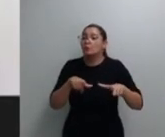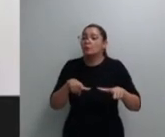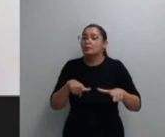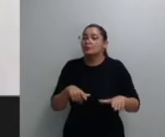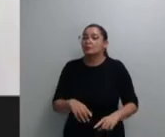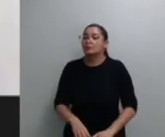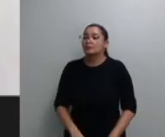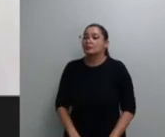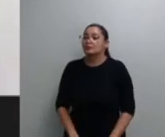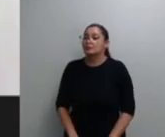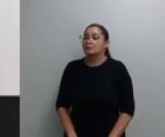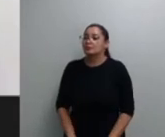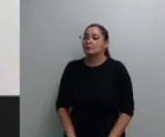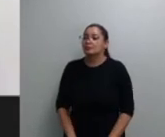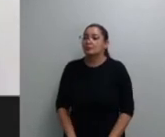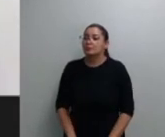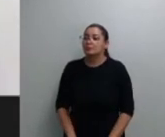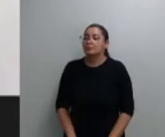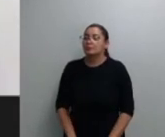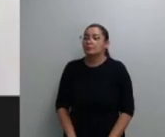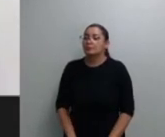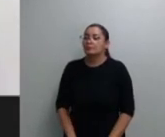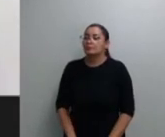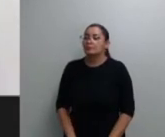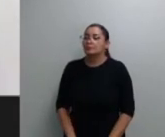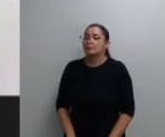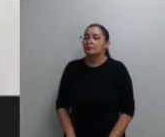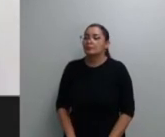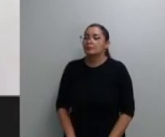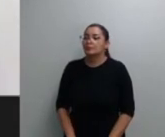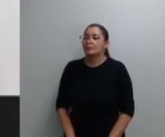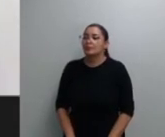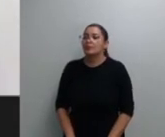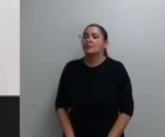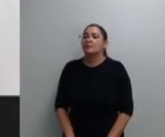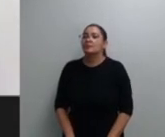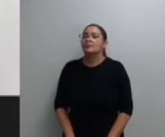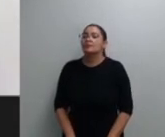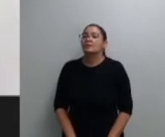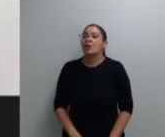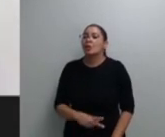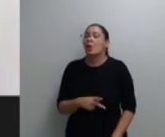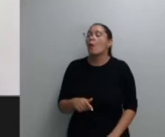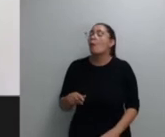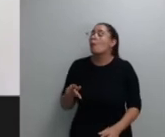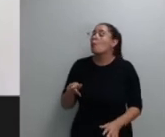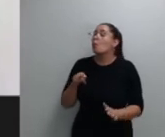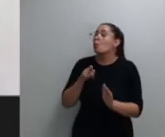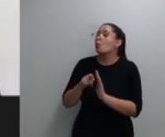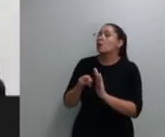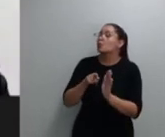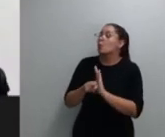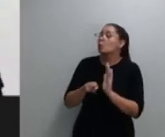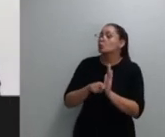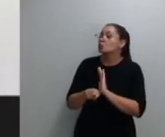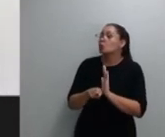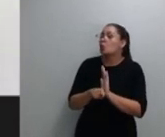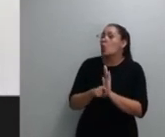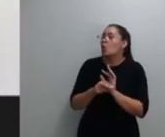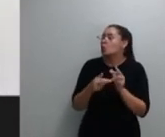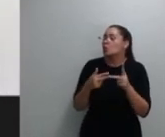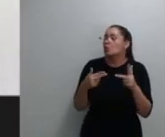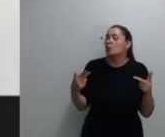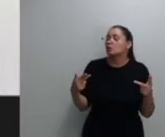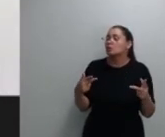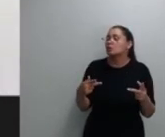da aposentação pois não indago mais uma vez aos pares se tem alguma observação